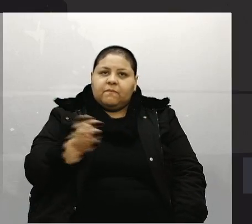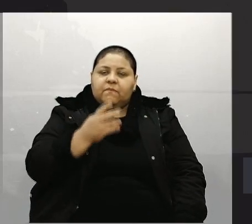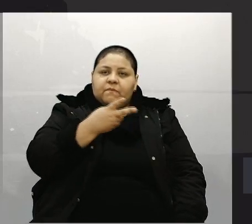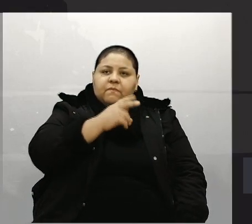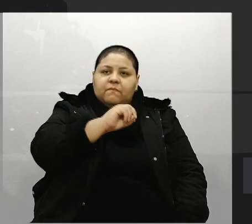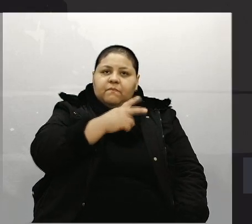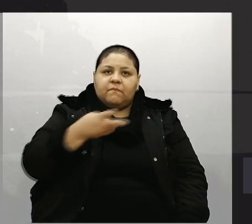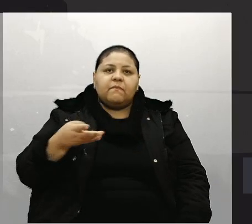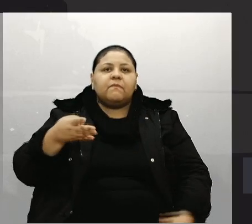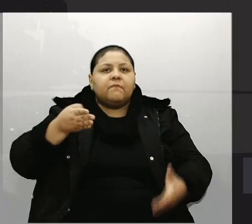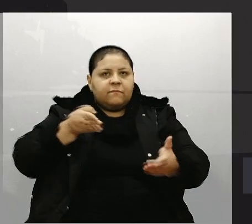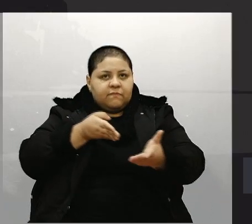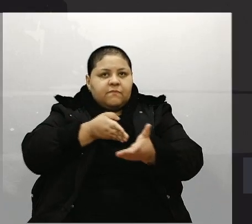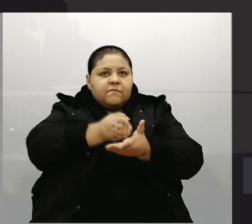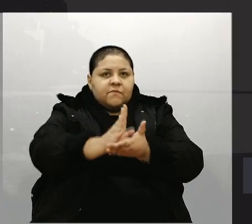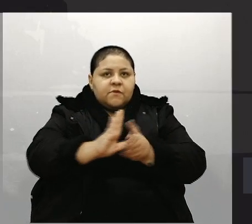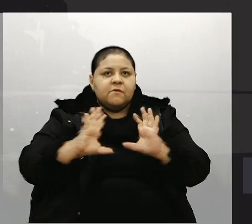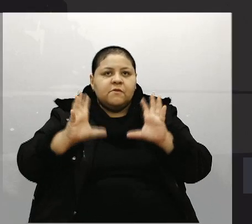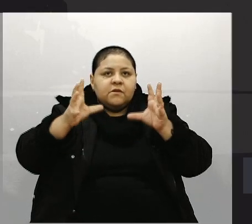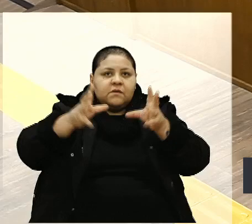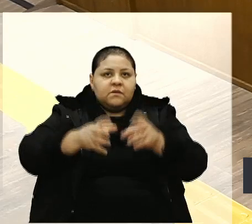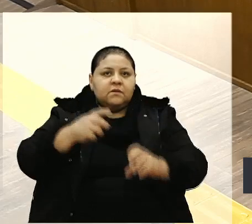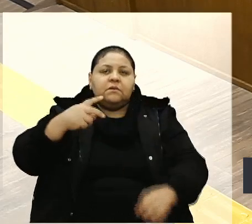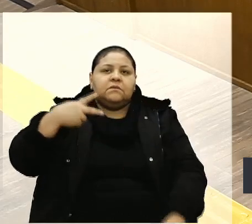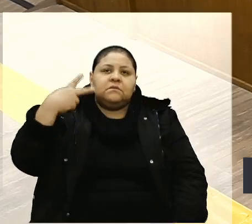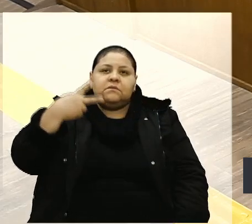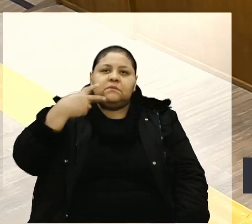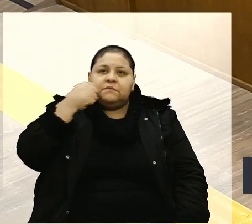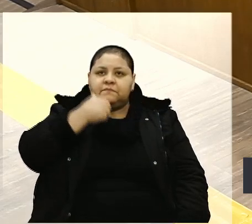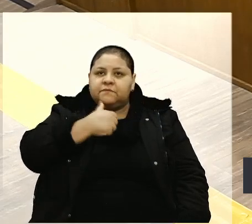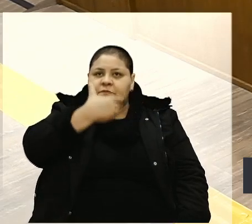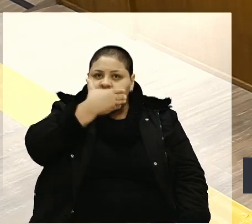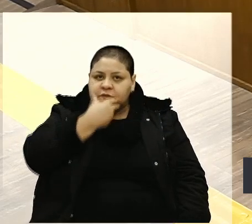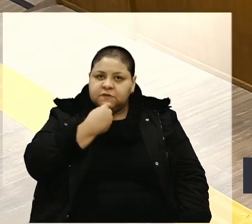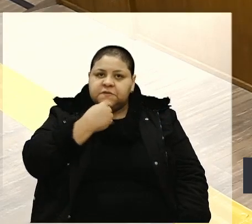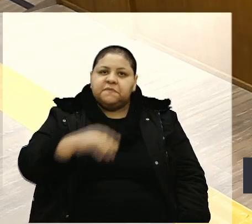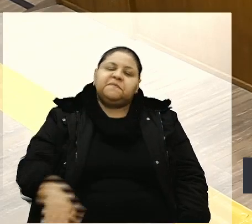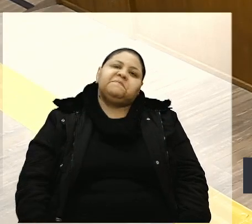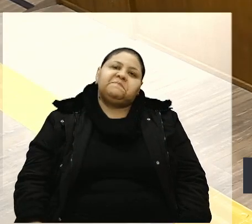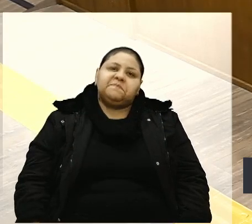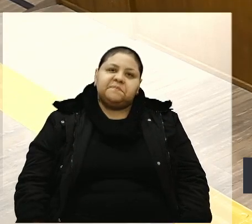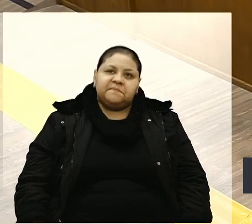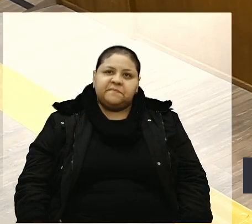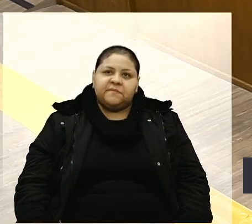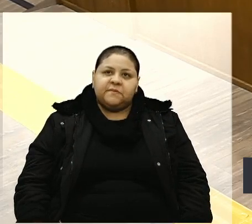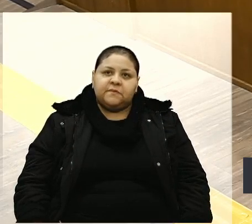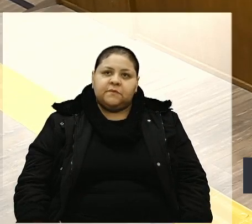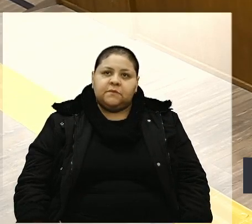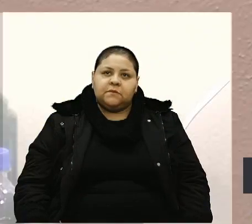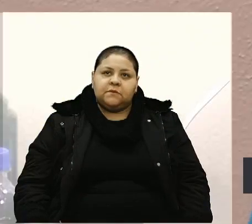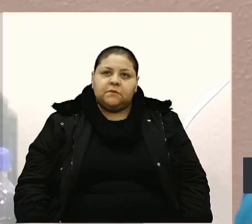110/2024 foi aprovado por unanimidade das vereadoras e vereadores.